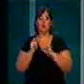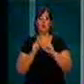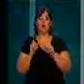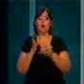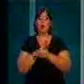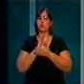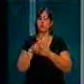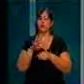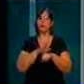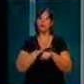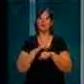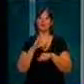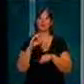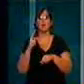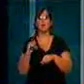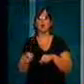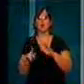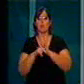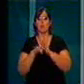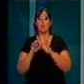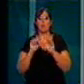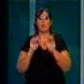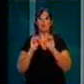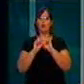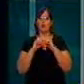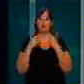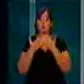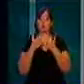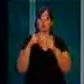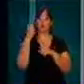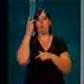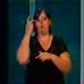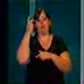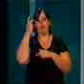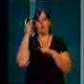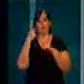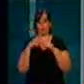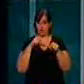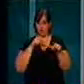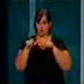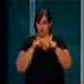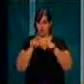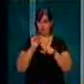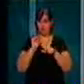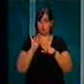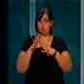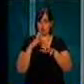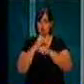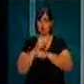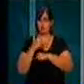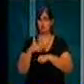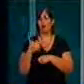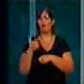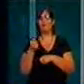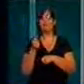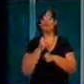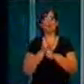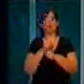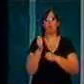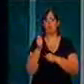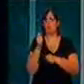numa CPI da Câmara Municipal de São Paulo, cujos trabalhos contam quase 20 anos. Repito,